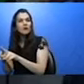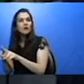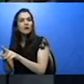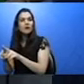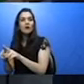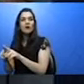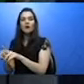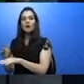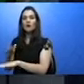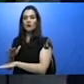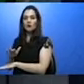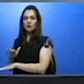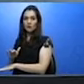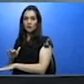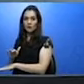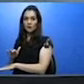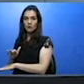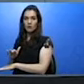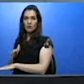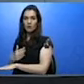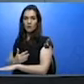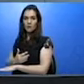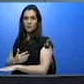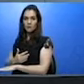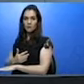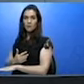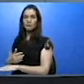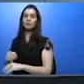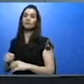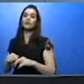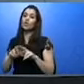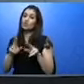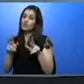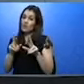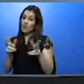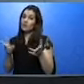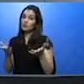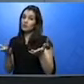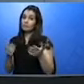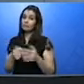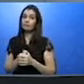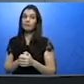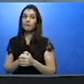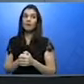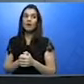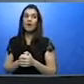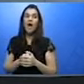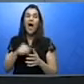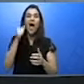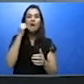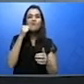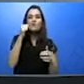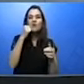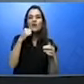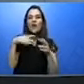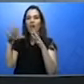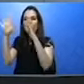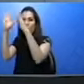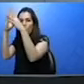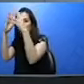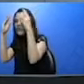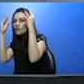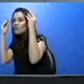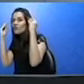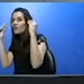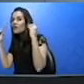cima e a outra um pouquinho mais assim perto da barriga, né? Enquanto a mulher do véu traz uma das